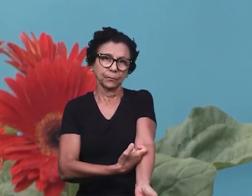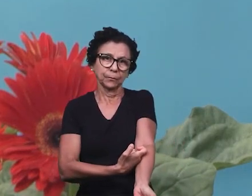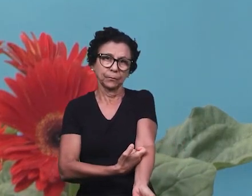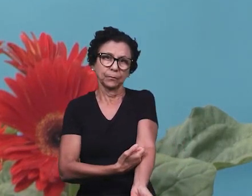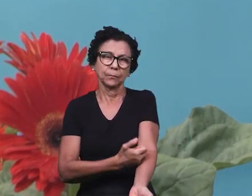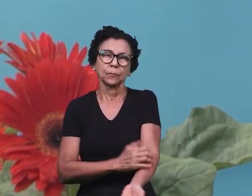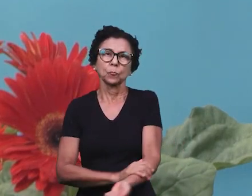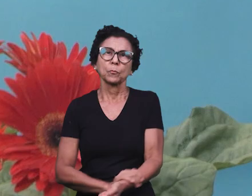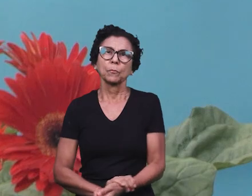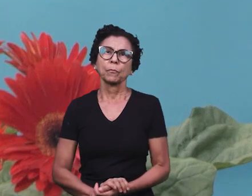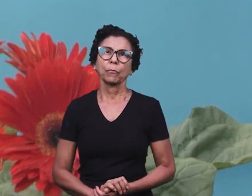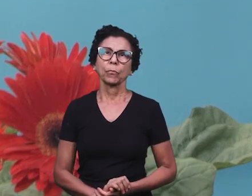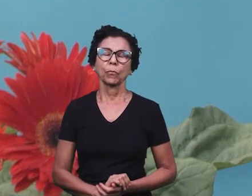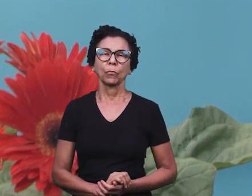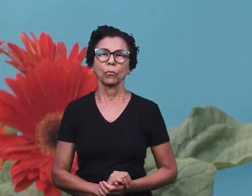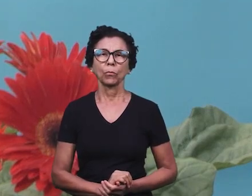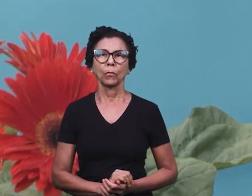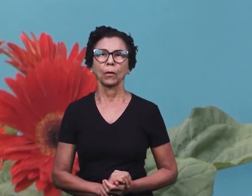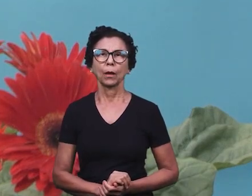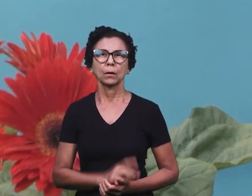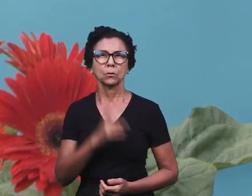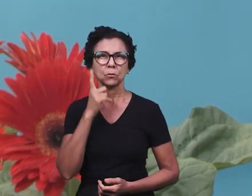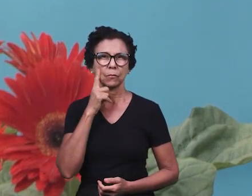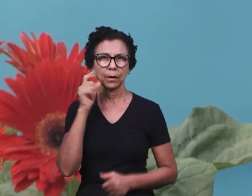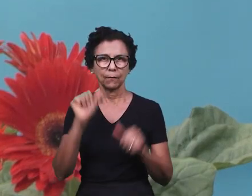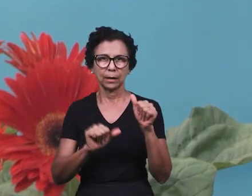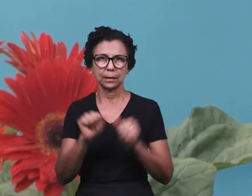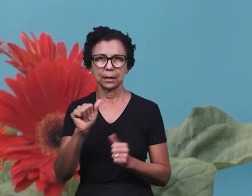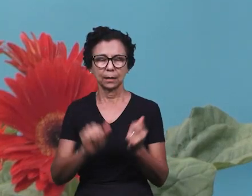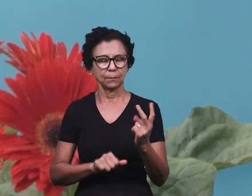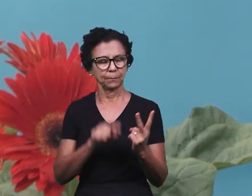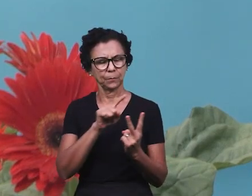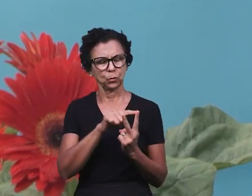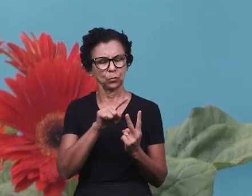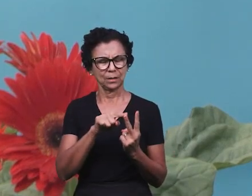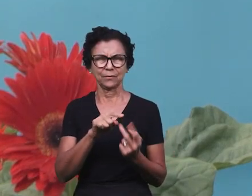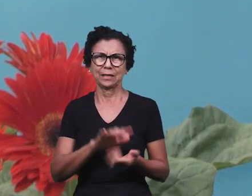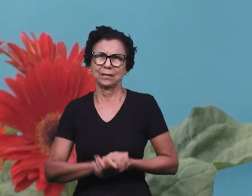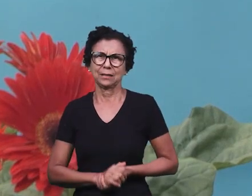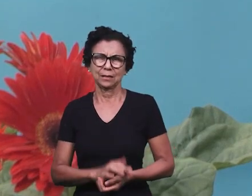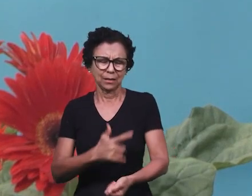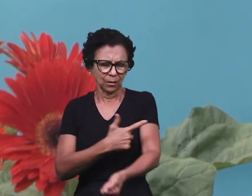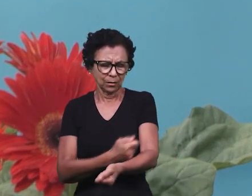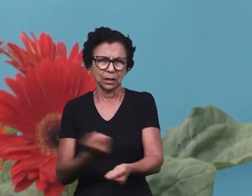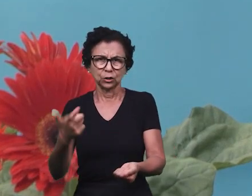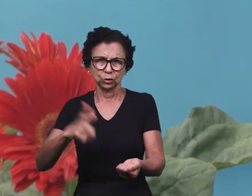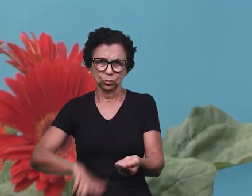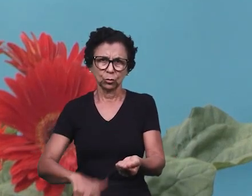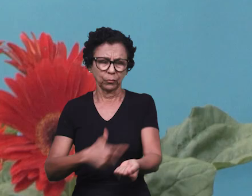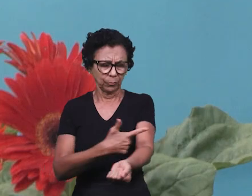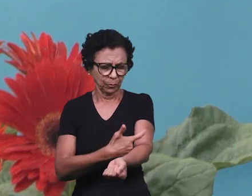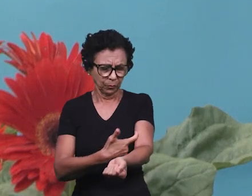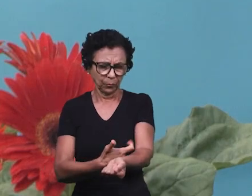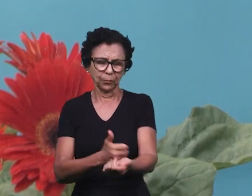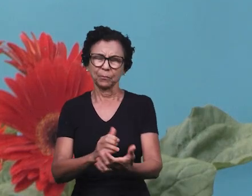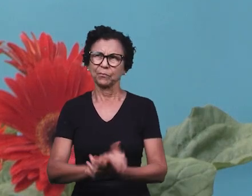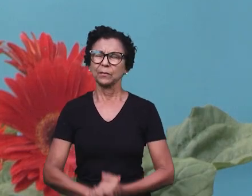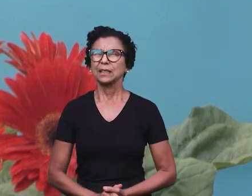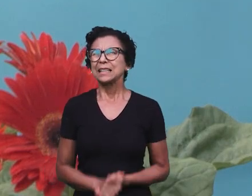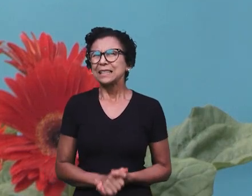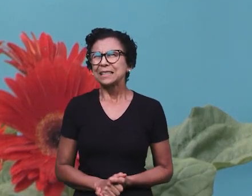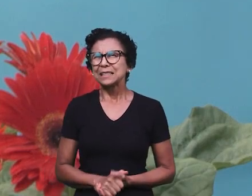pede dois testes, né, para confirmar. Agora, se vier uma glicose de jejum, né, acima